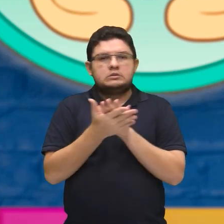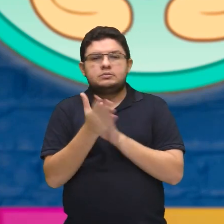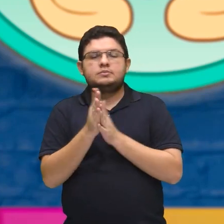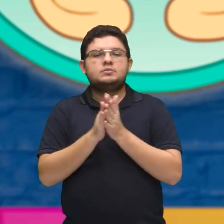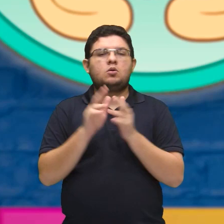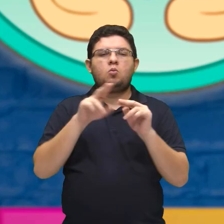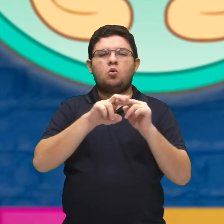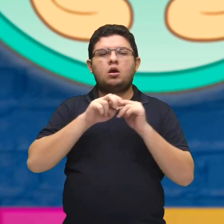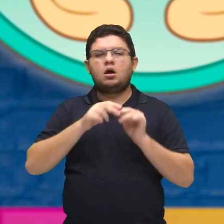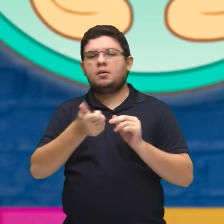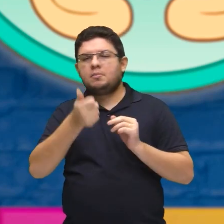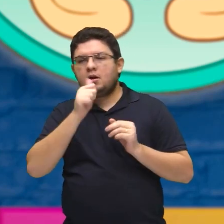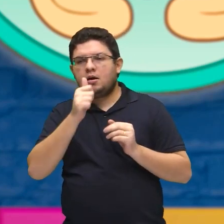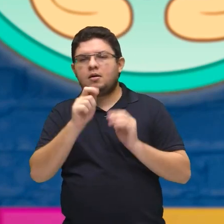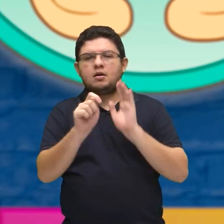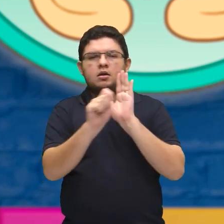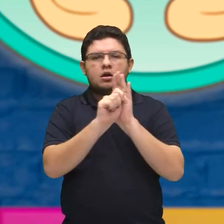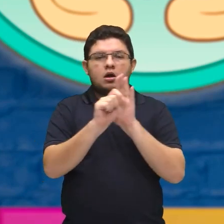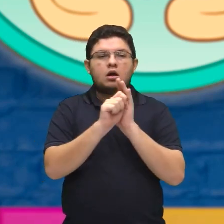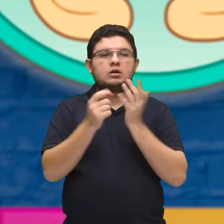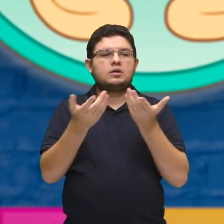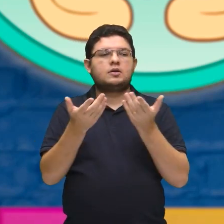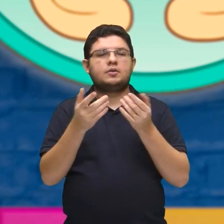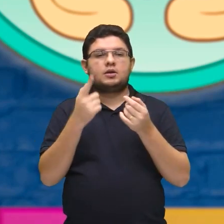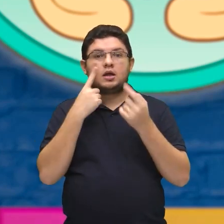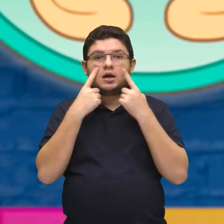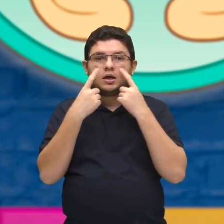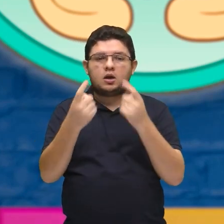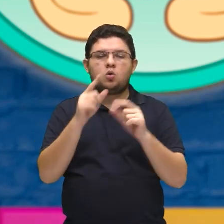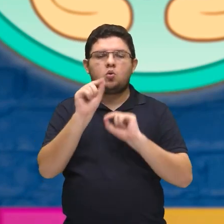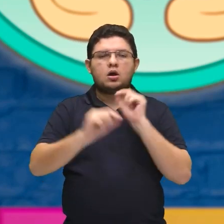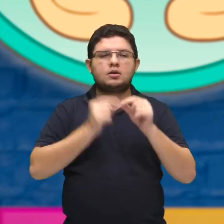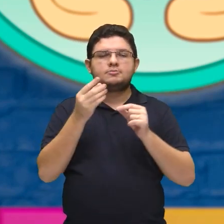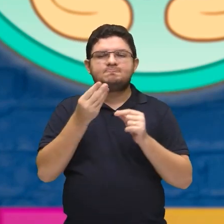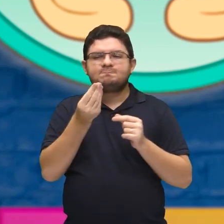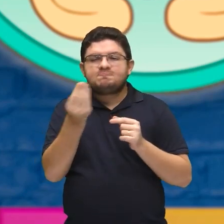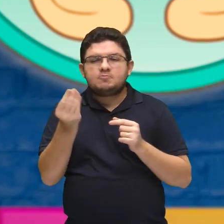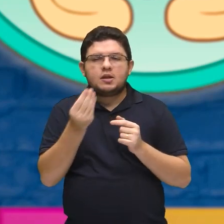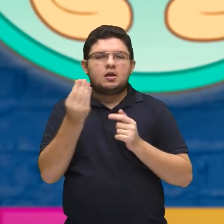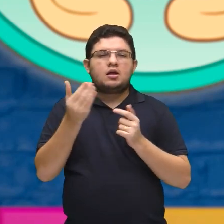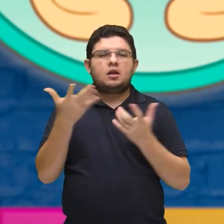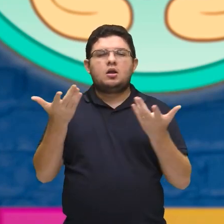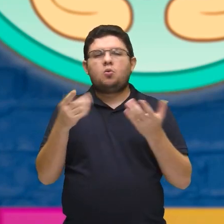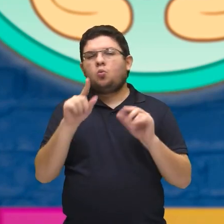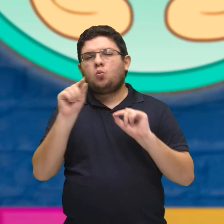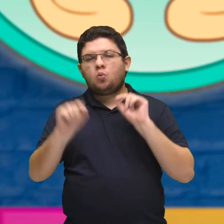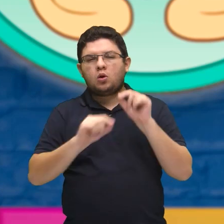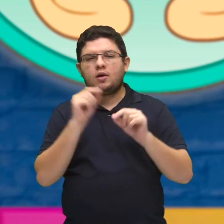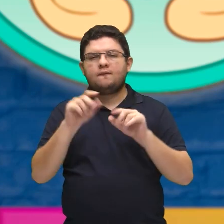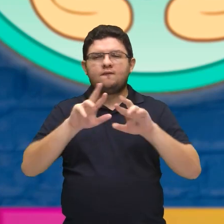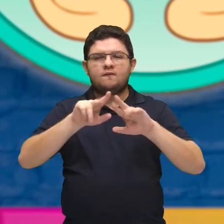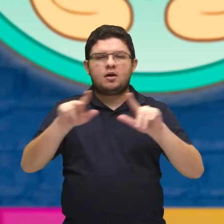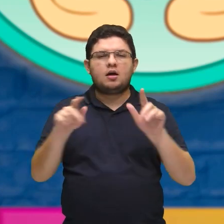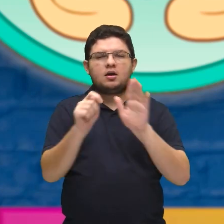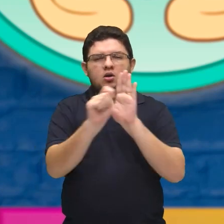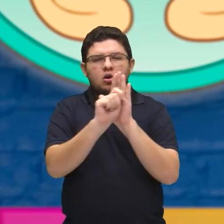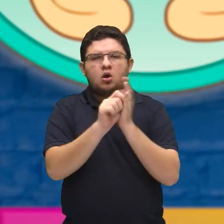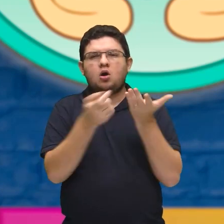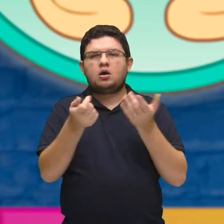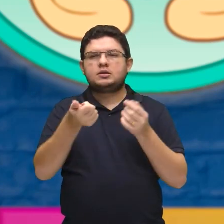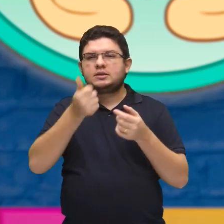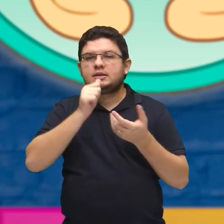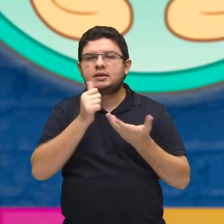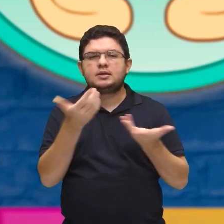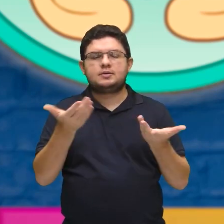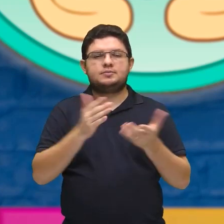gerar a situação de experimentar drogas, experimentar o álcool, tá bom? Pode também ter um